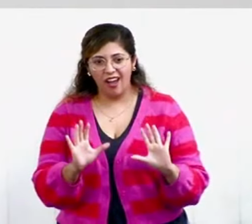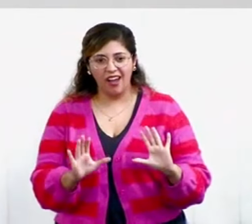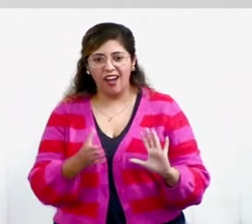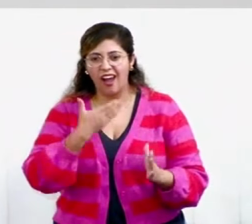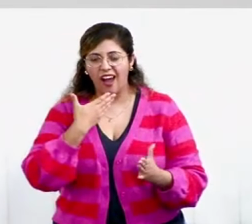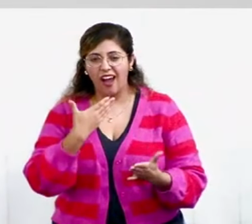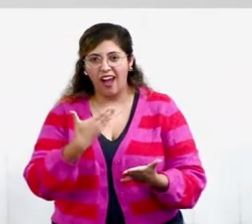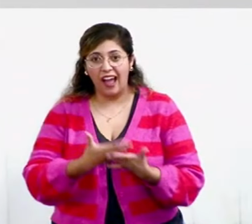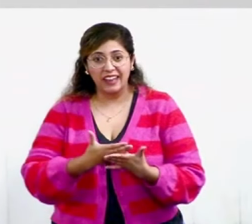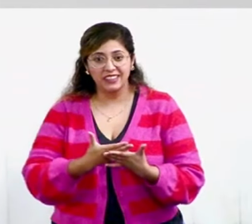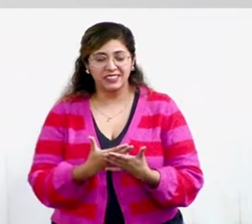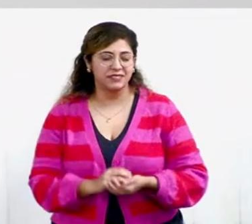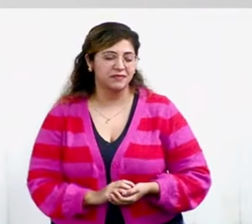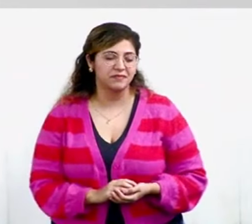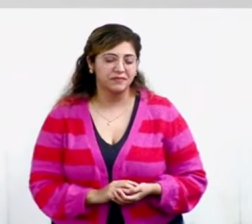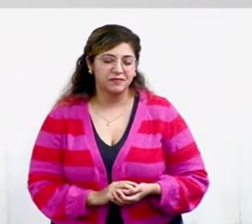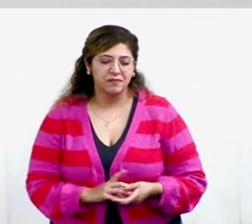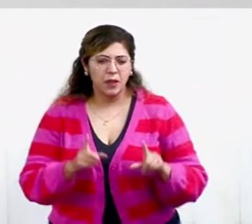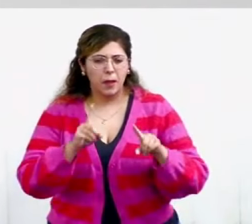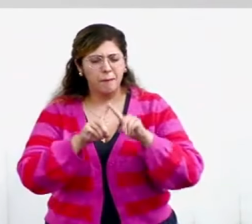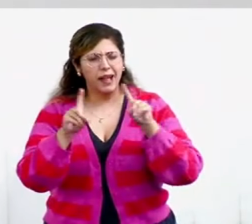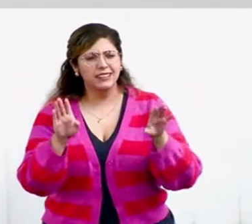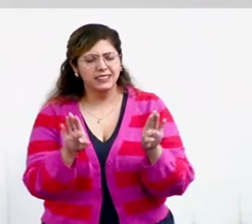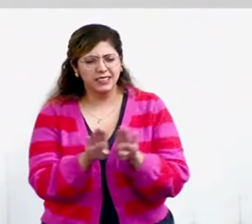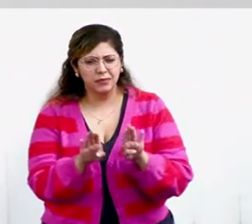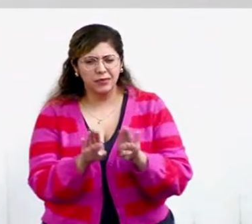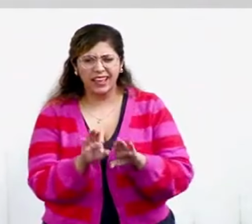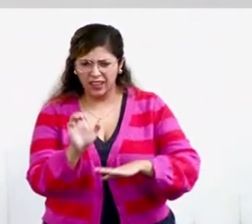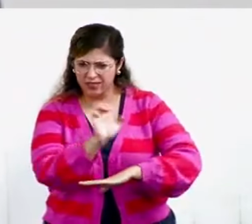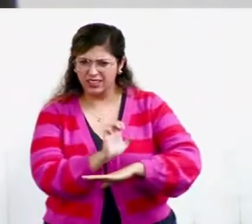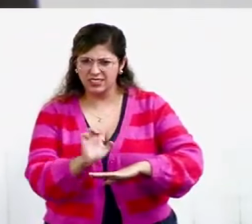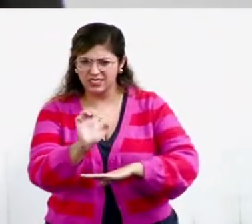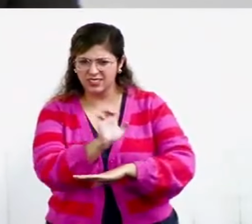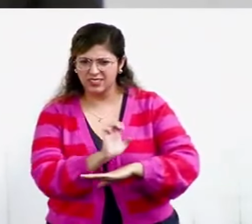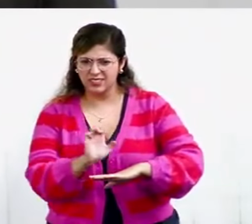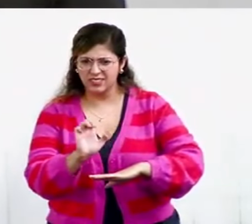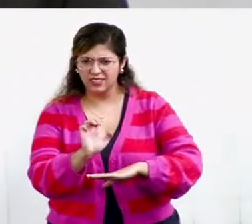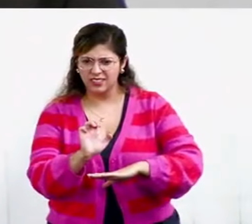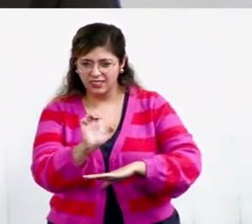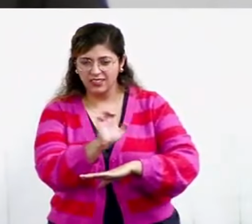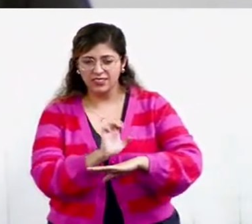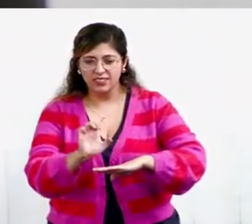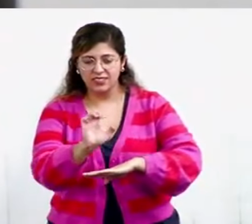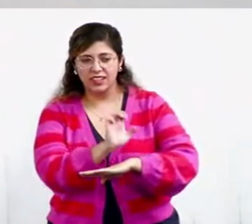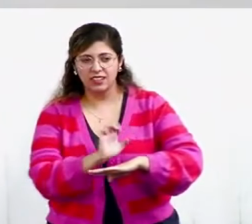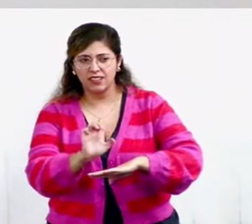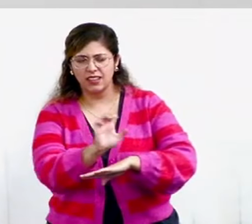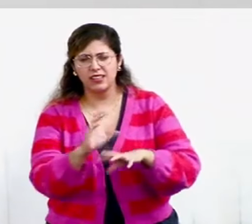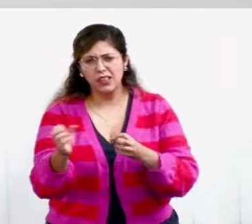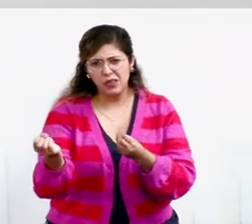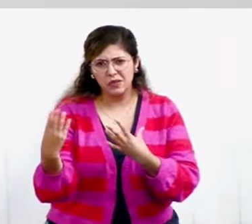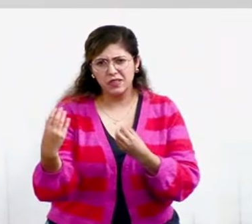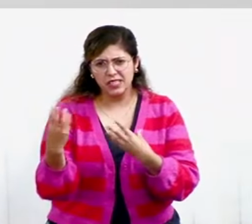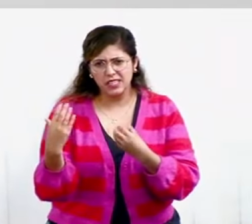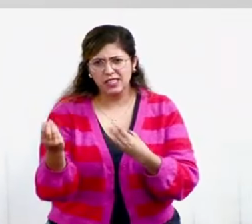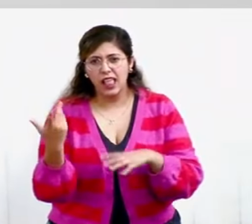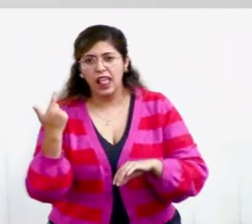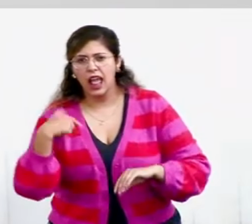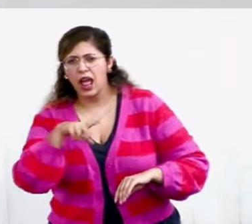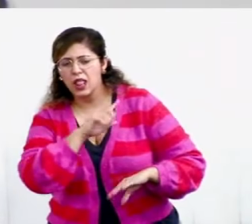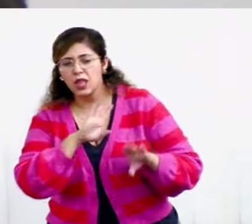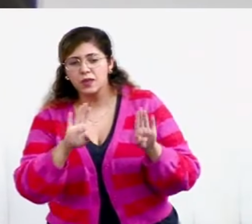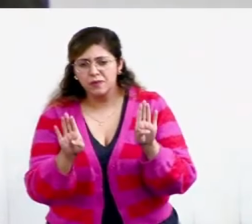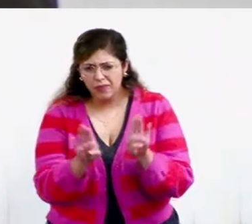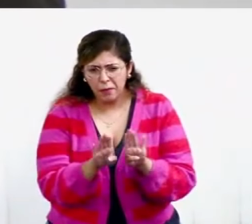Queridos, Efésios vai nos ensinar, Paulo vai nos ensinar na carta de Paulo, aqui aos Efésios, que também nós temos uma casa